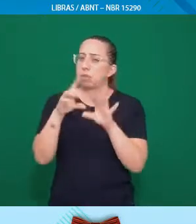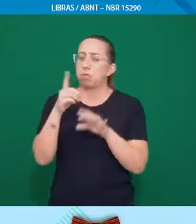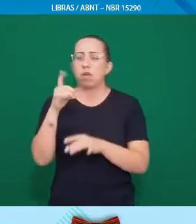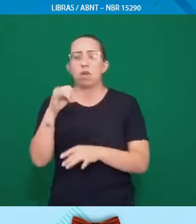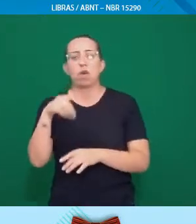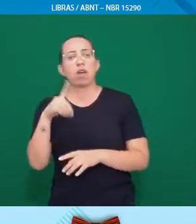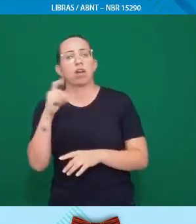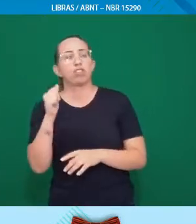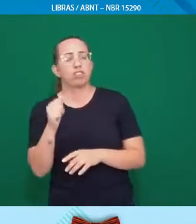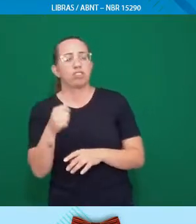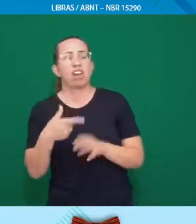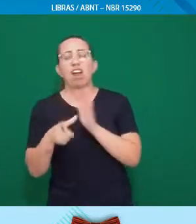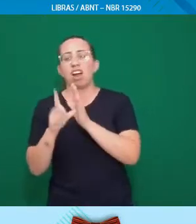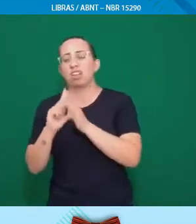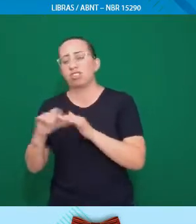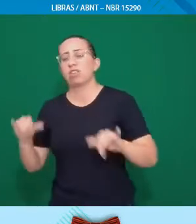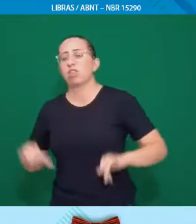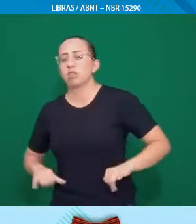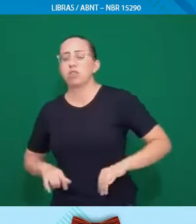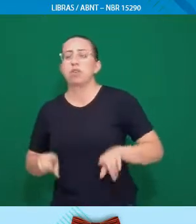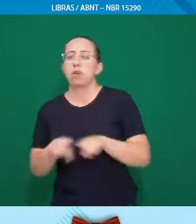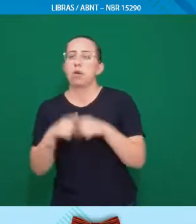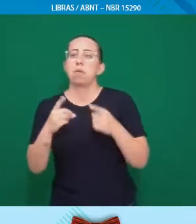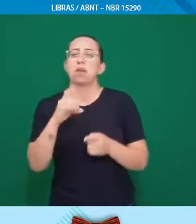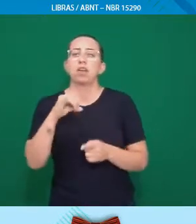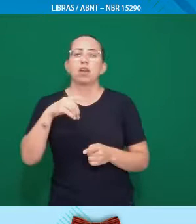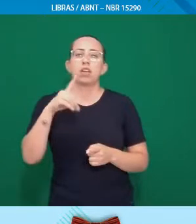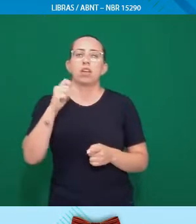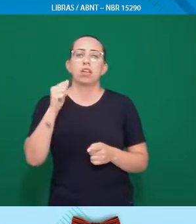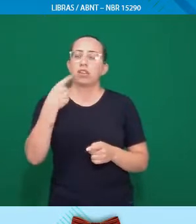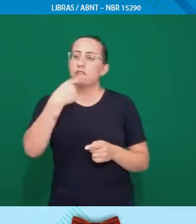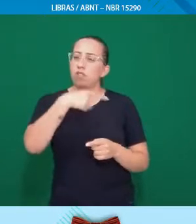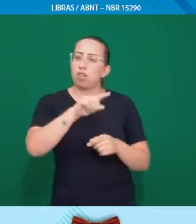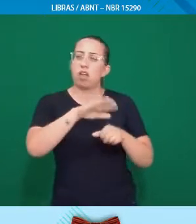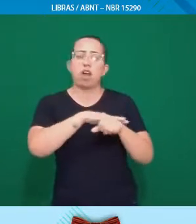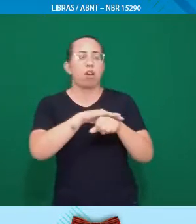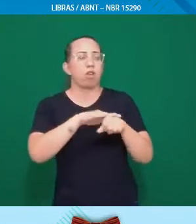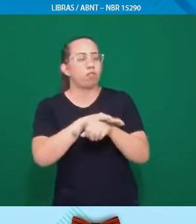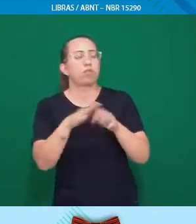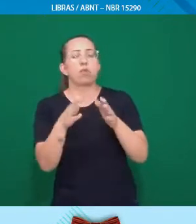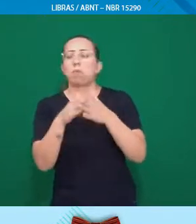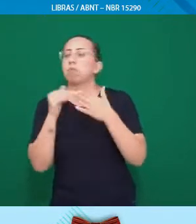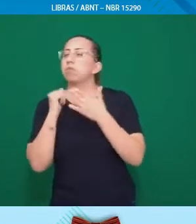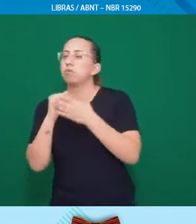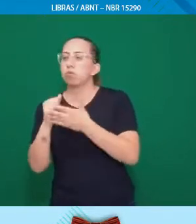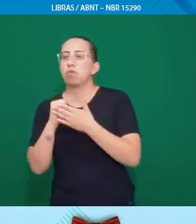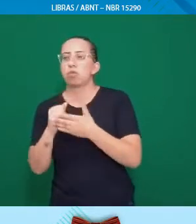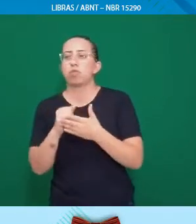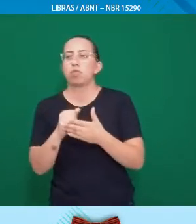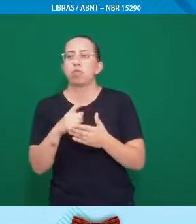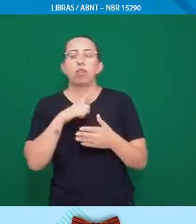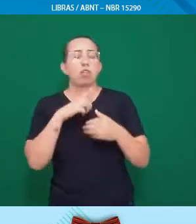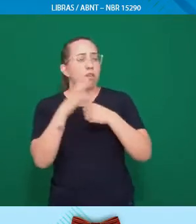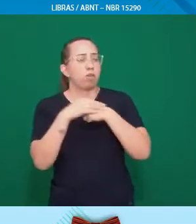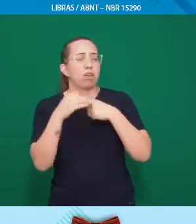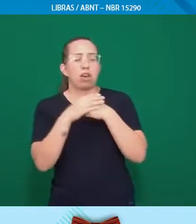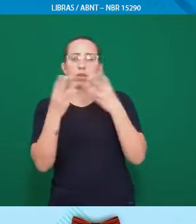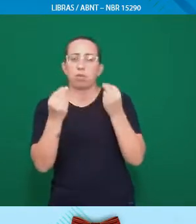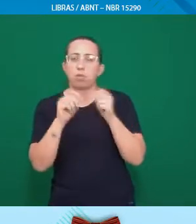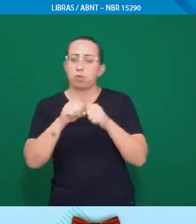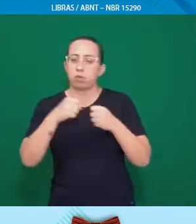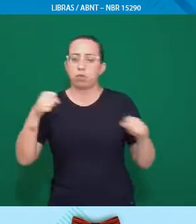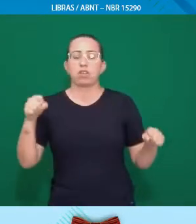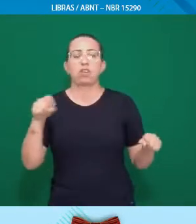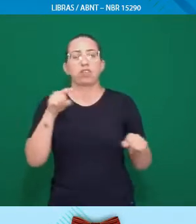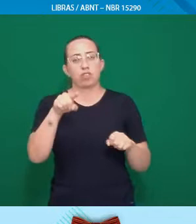quando eu tava numa situação delicada foi a dinda que foi lá falar com o esposo para me ajudar porque eu tenho um carinho muito grande por vocês e